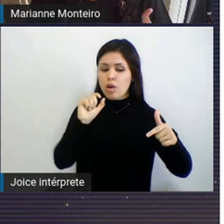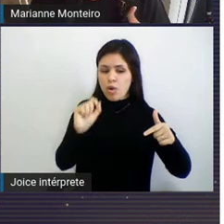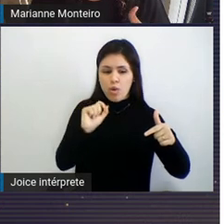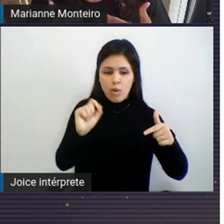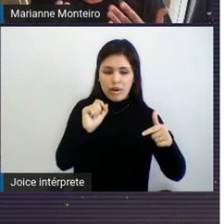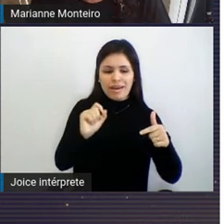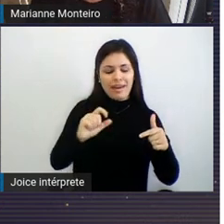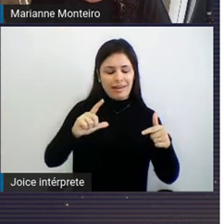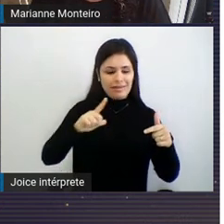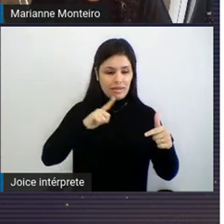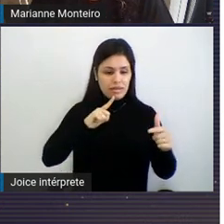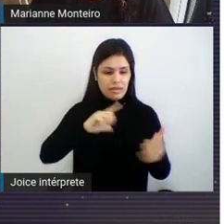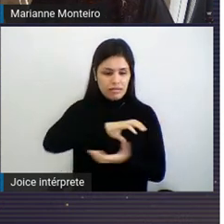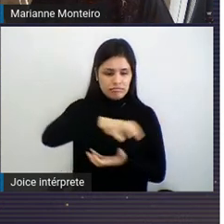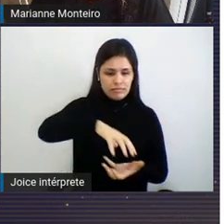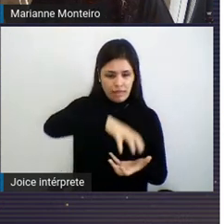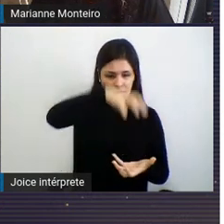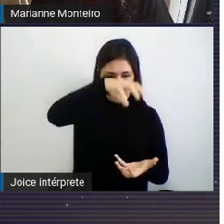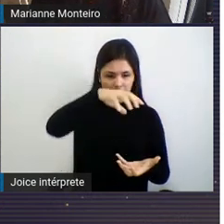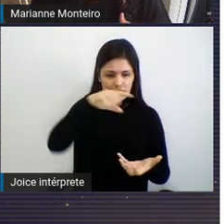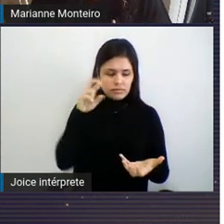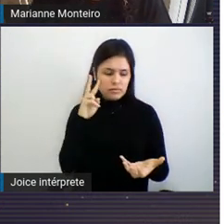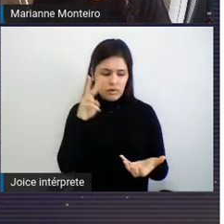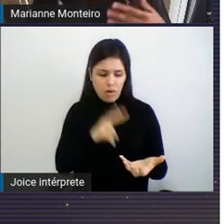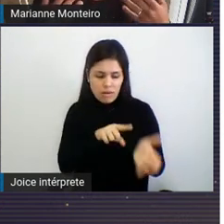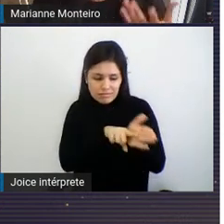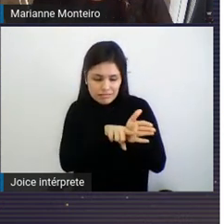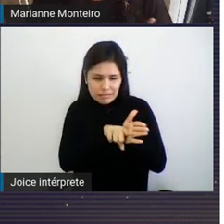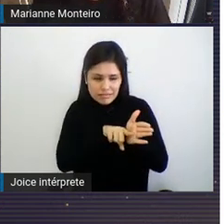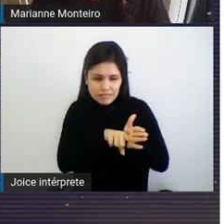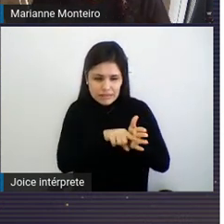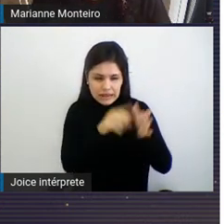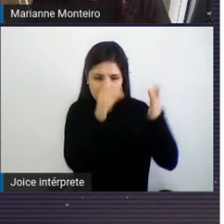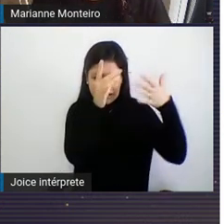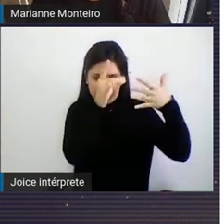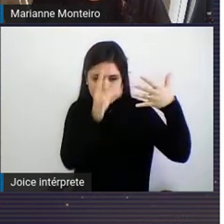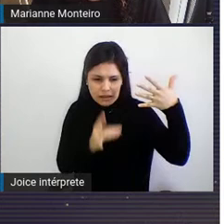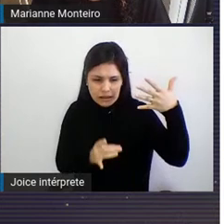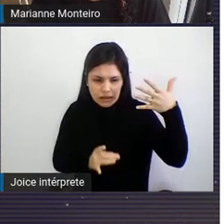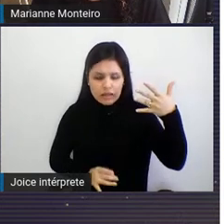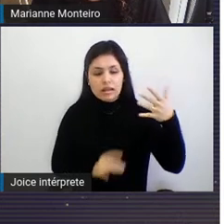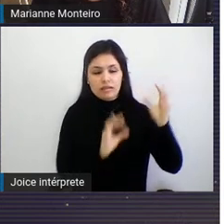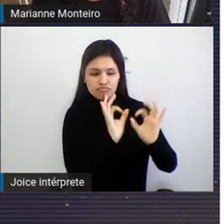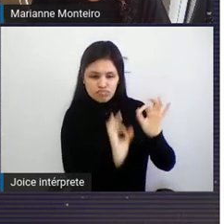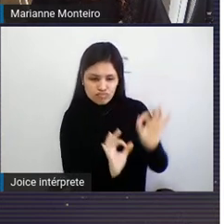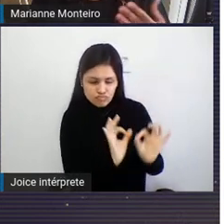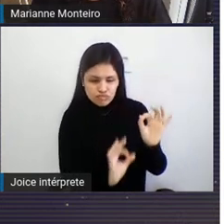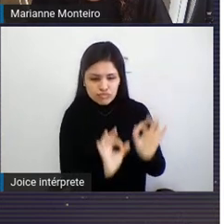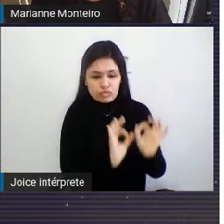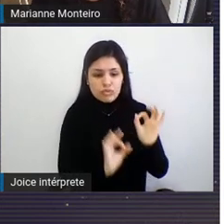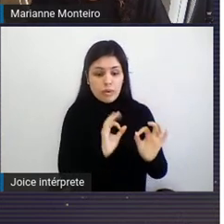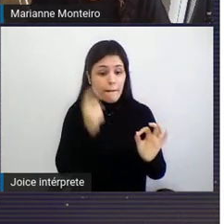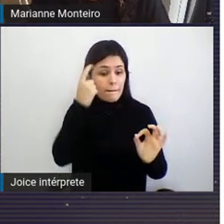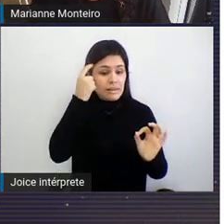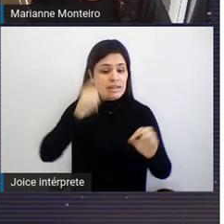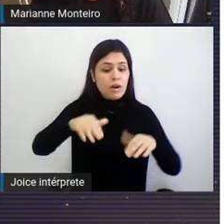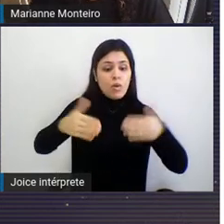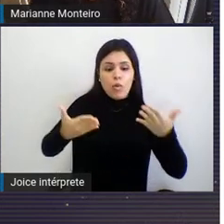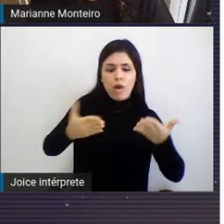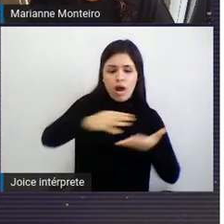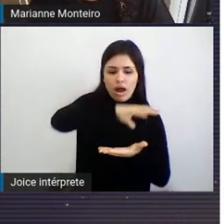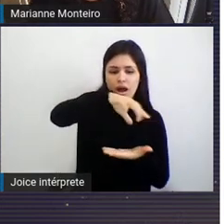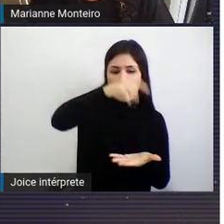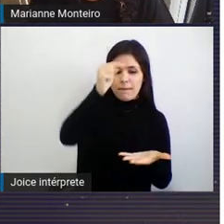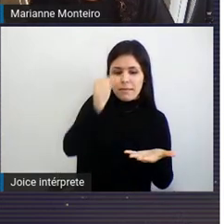dados, processar esses dados bem. Pensar em que dados você precisa armazenar e agregar, como fazer isso.